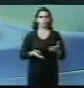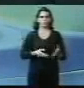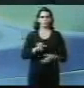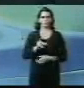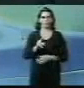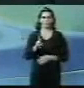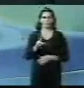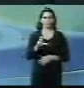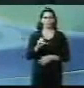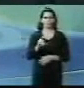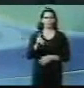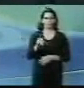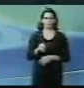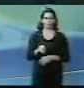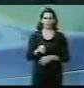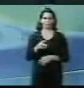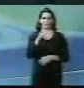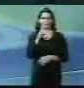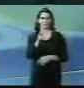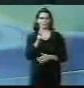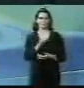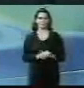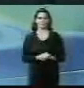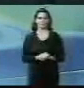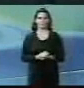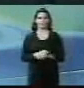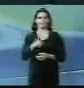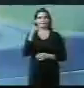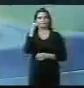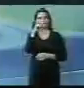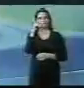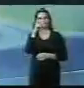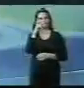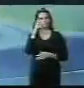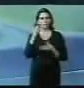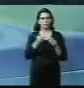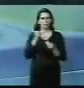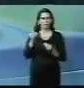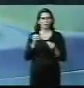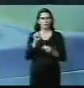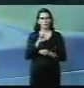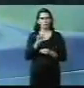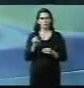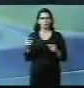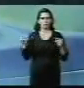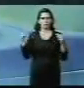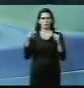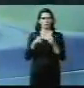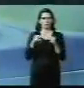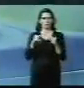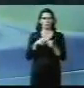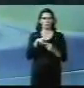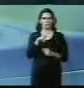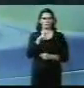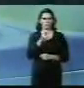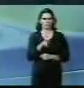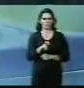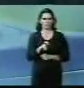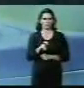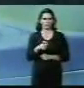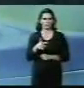em relação ao da internet. Vamos pensar. Imagina a situação que você tem uma conexão de 512